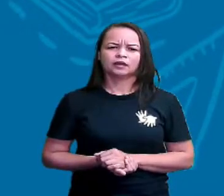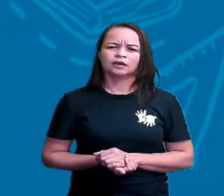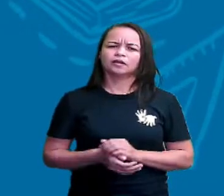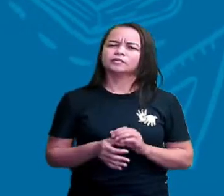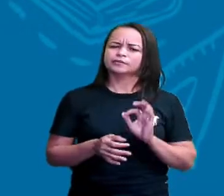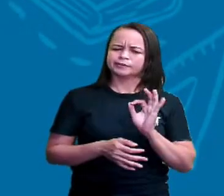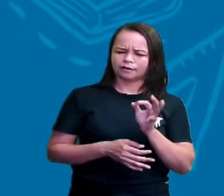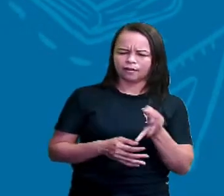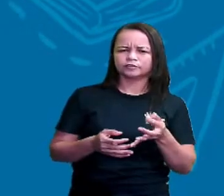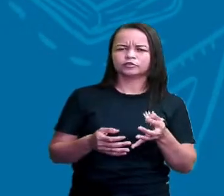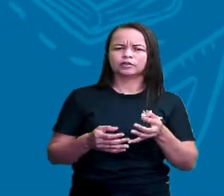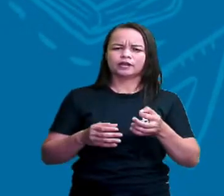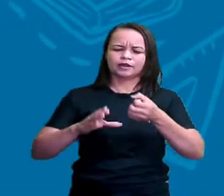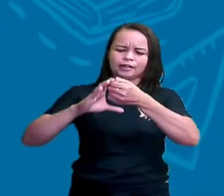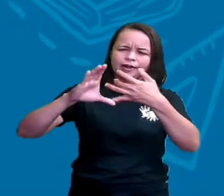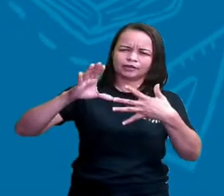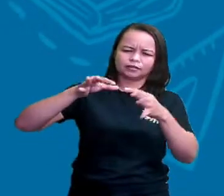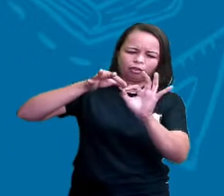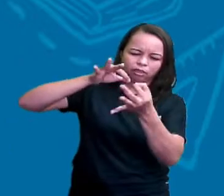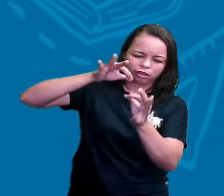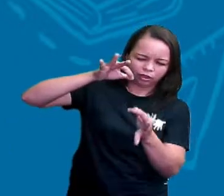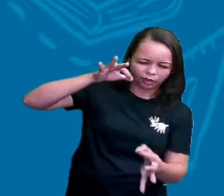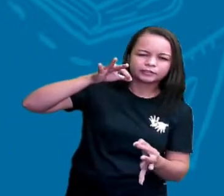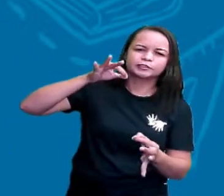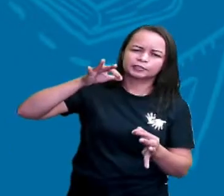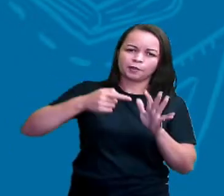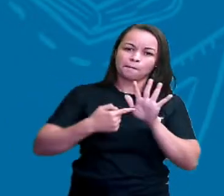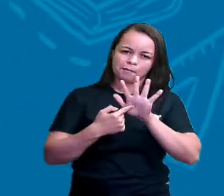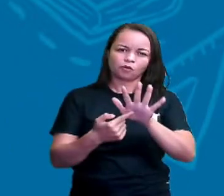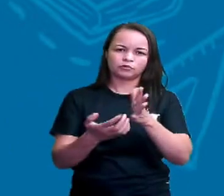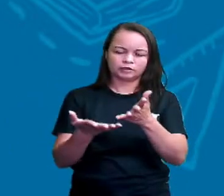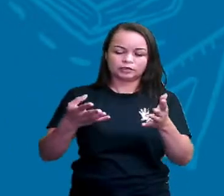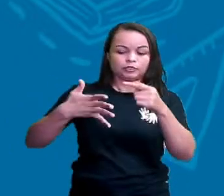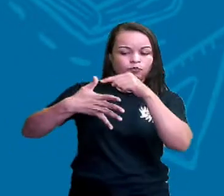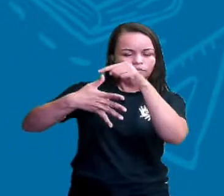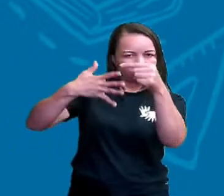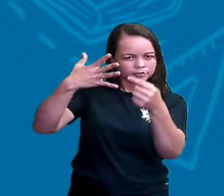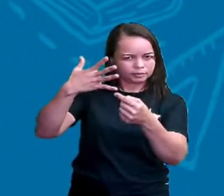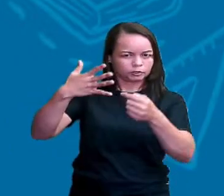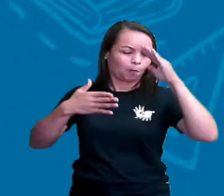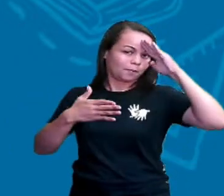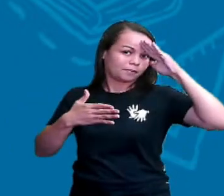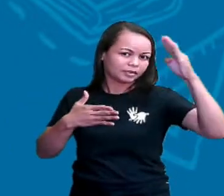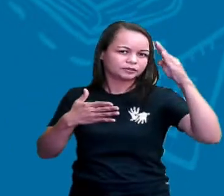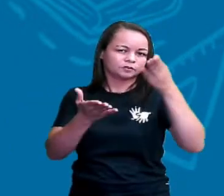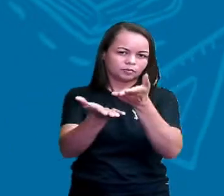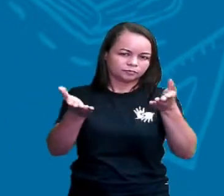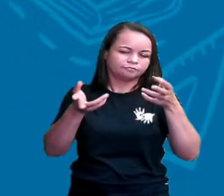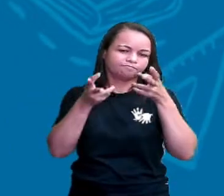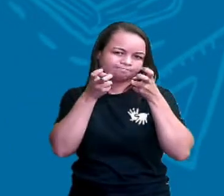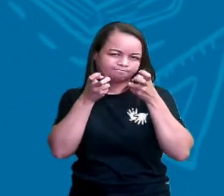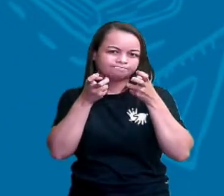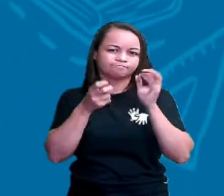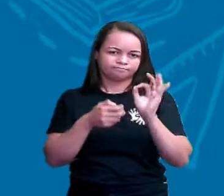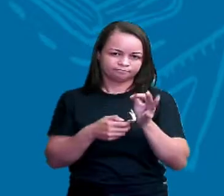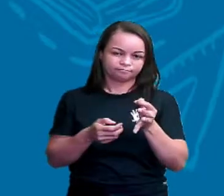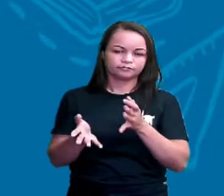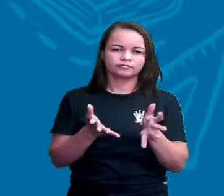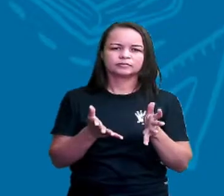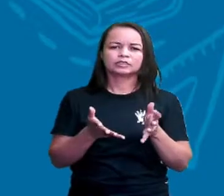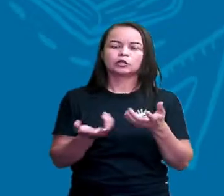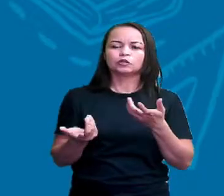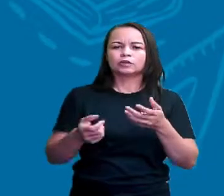infinidade de características que a gente poderia estar trazendo, mas eu quis trazer essas 5 principais aí para vocês observarem, tá certo? No caso dos